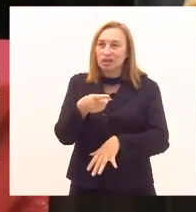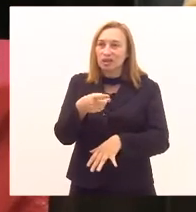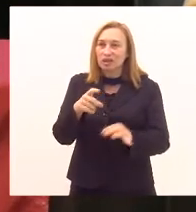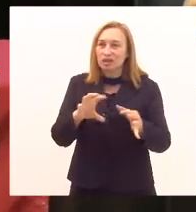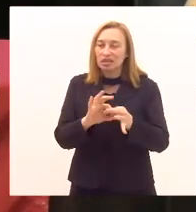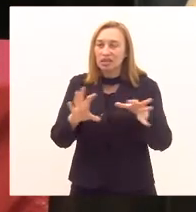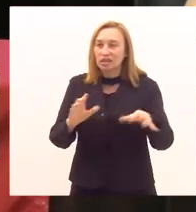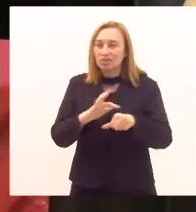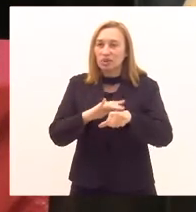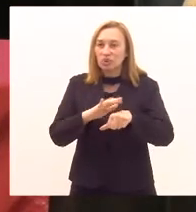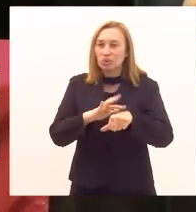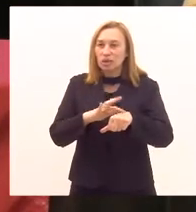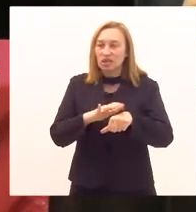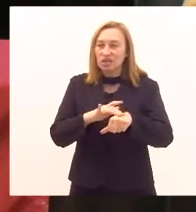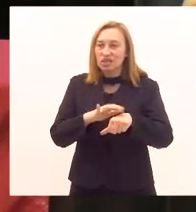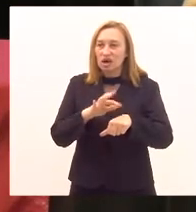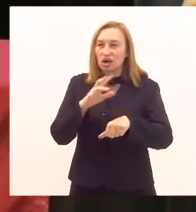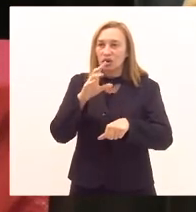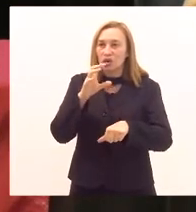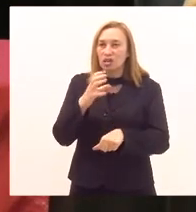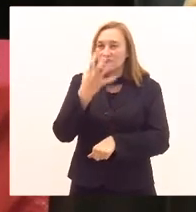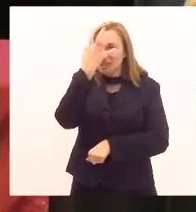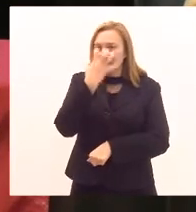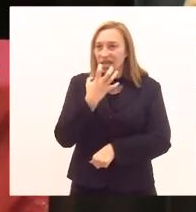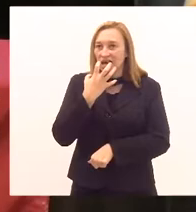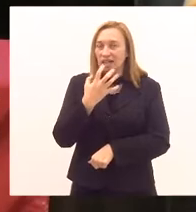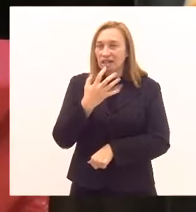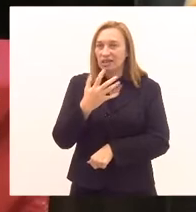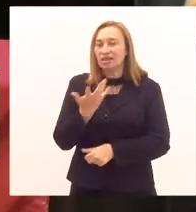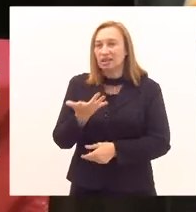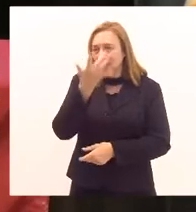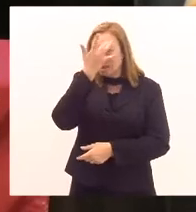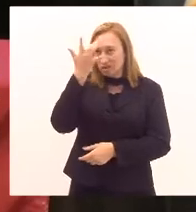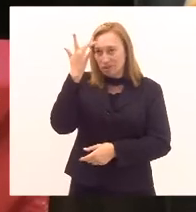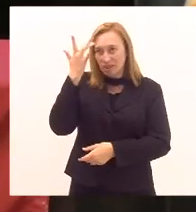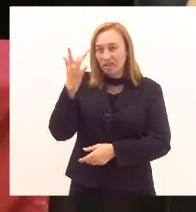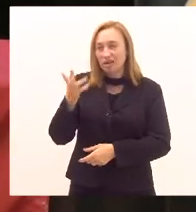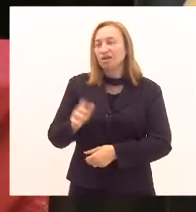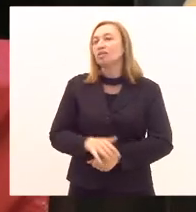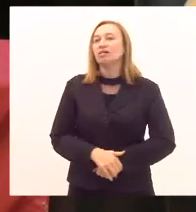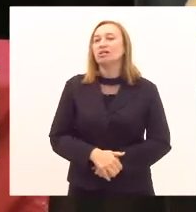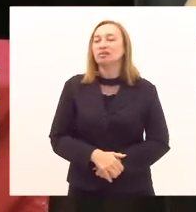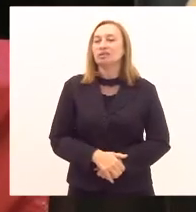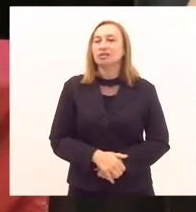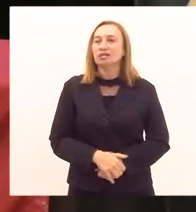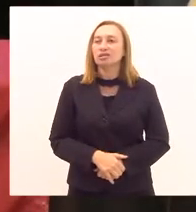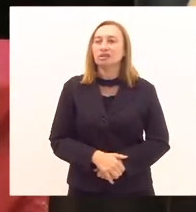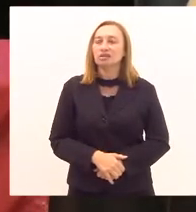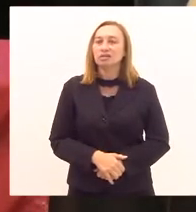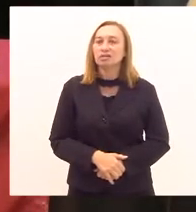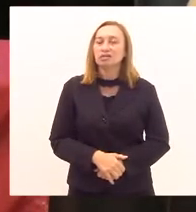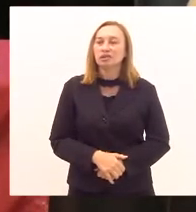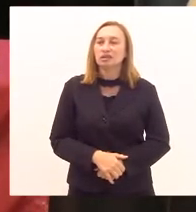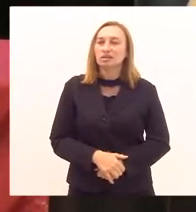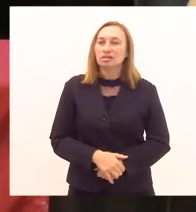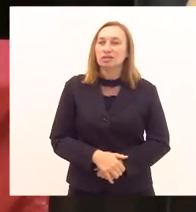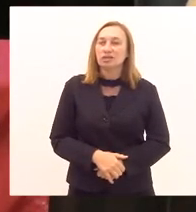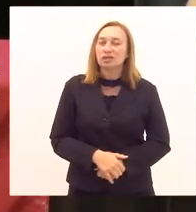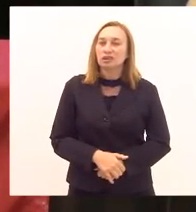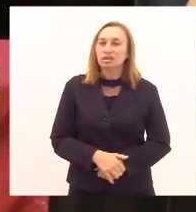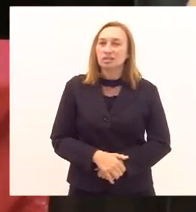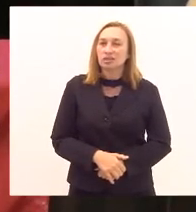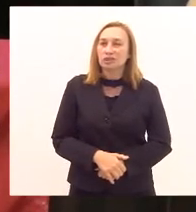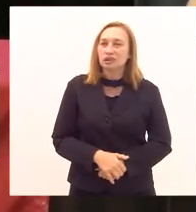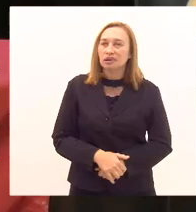doença crônica e saúde mental, que inclui HIV e AIDS. Eu estou no